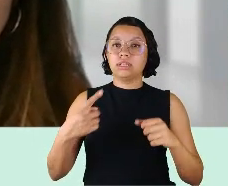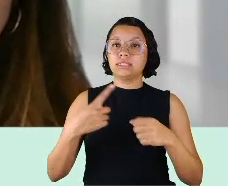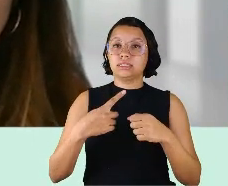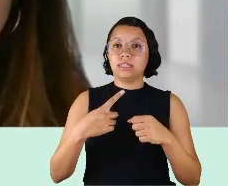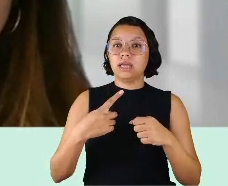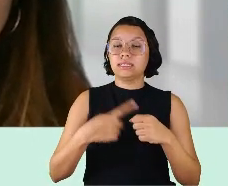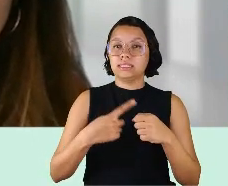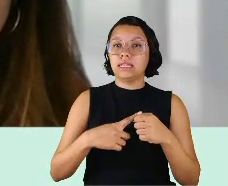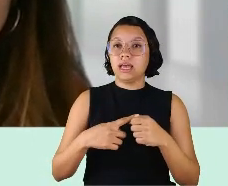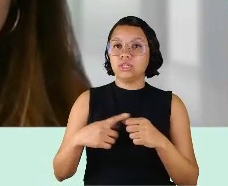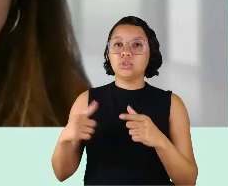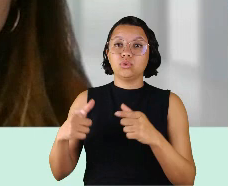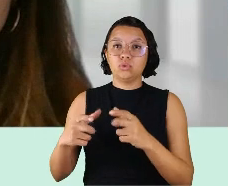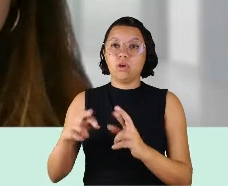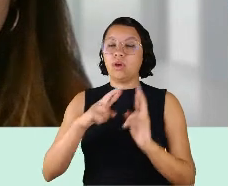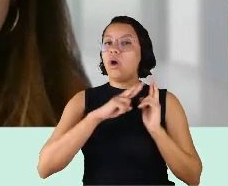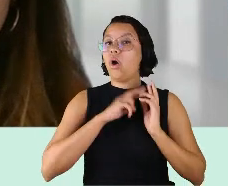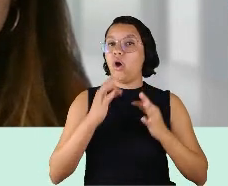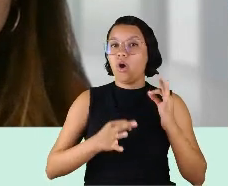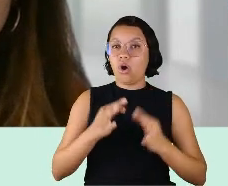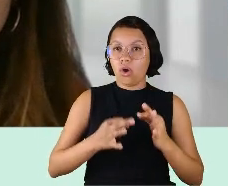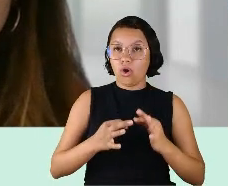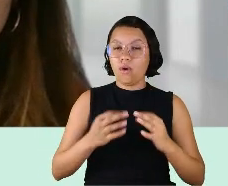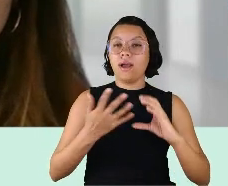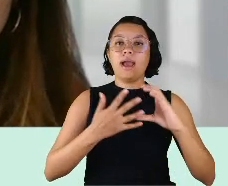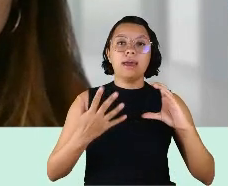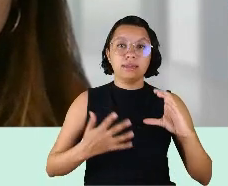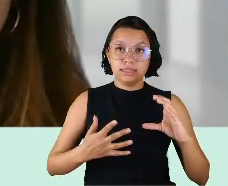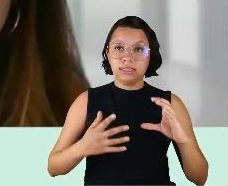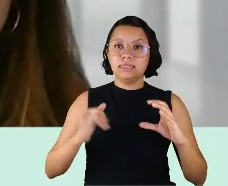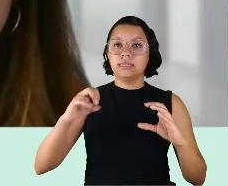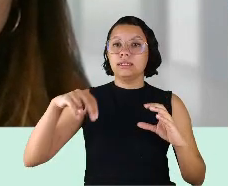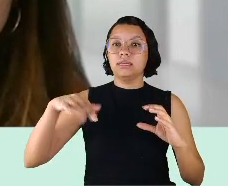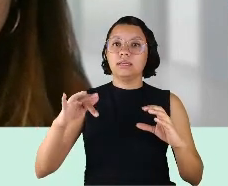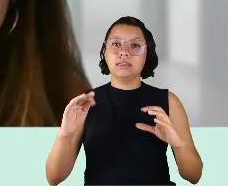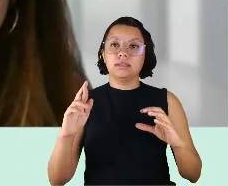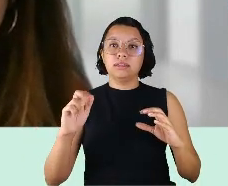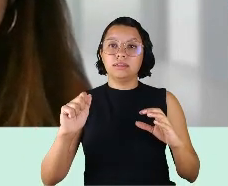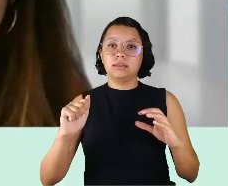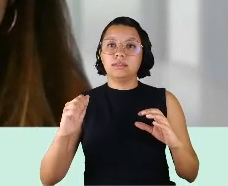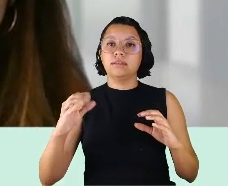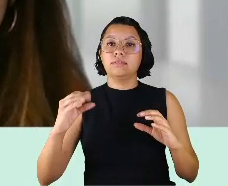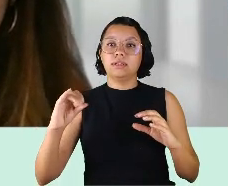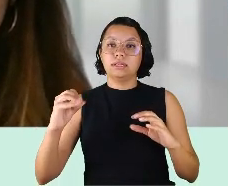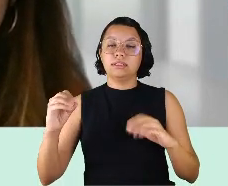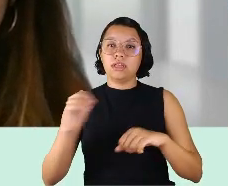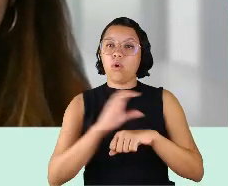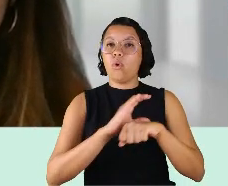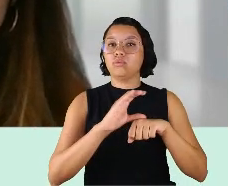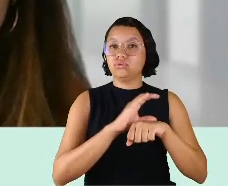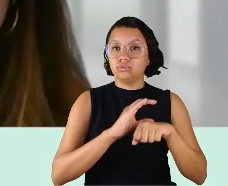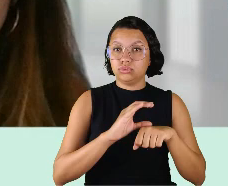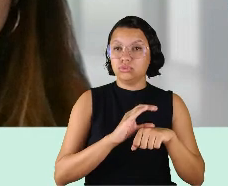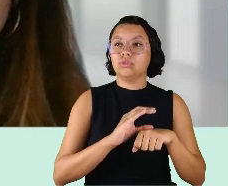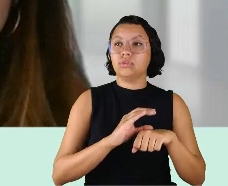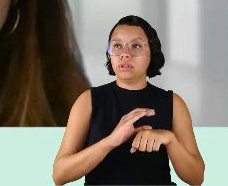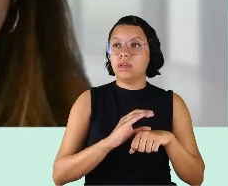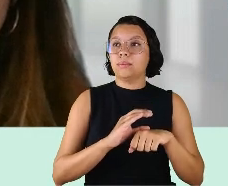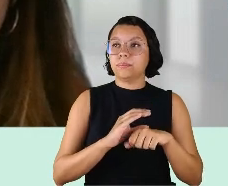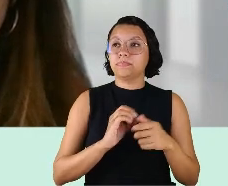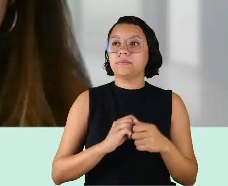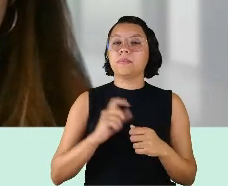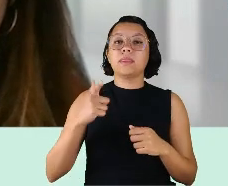sem autorização caracteriza infração funcional sujeita à sanção prevista em lei. Isso aí também